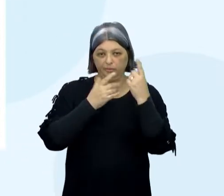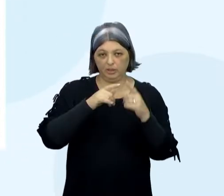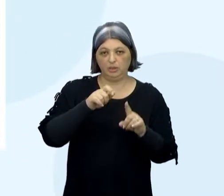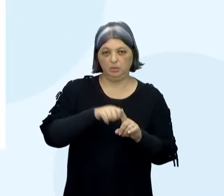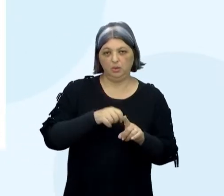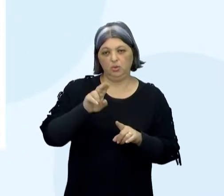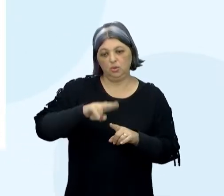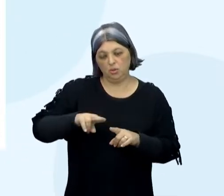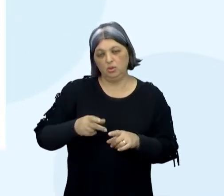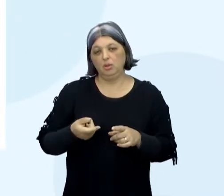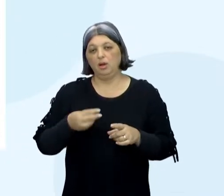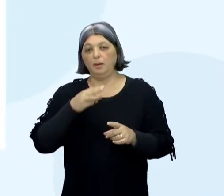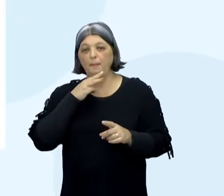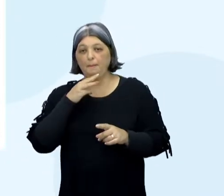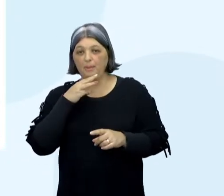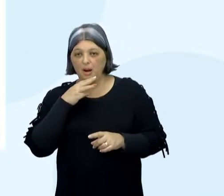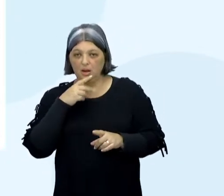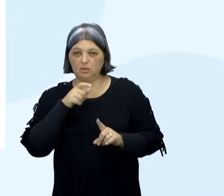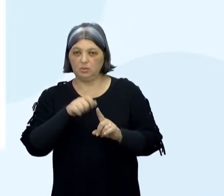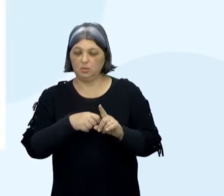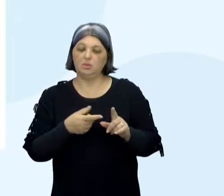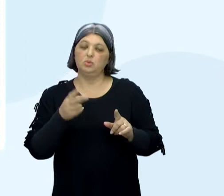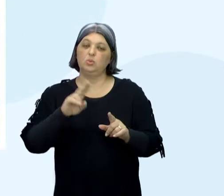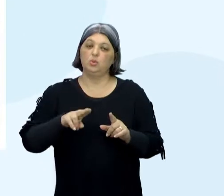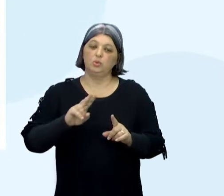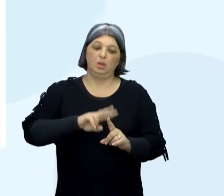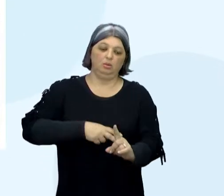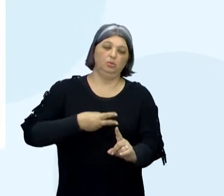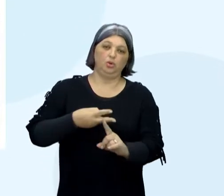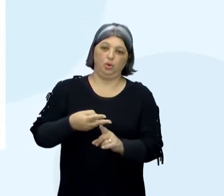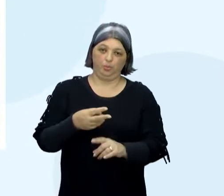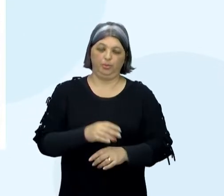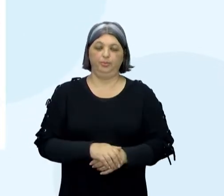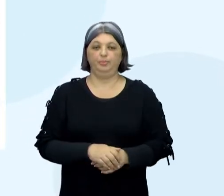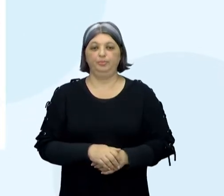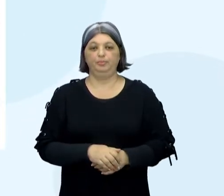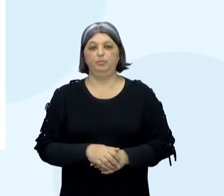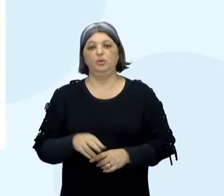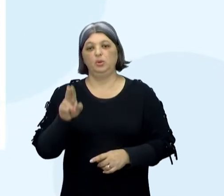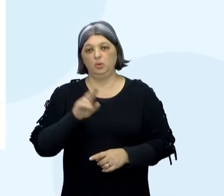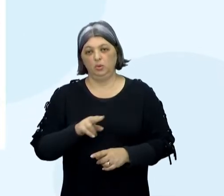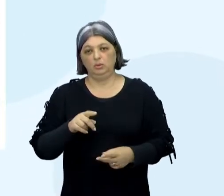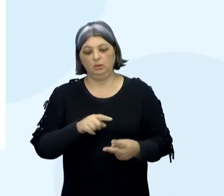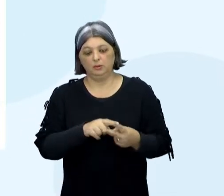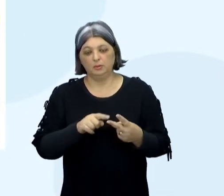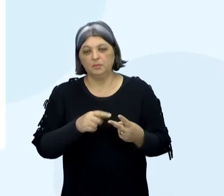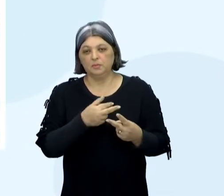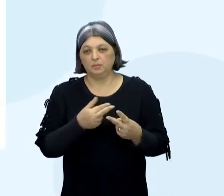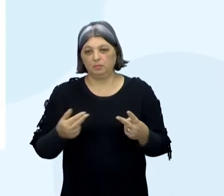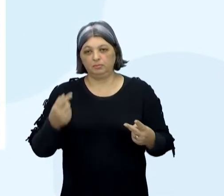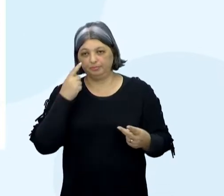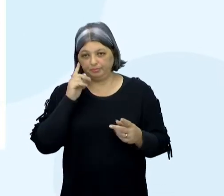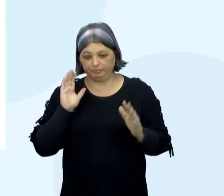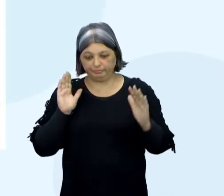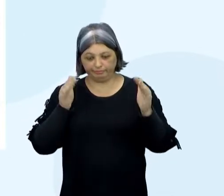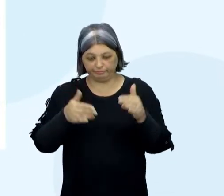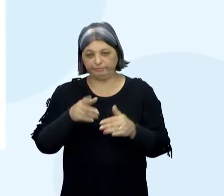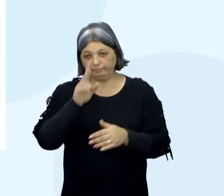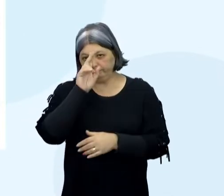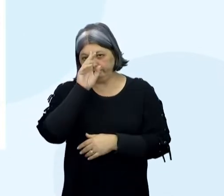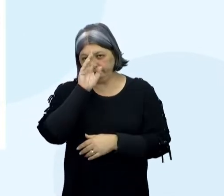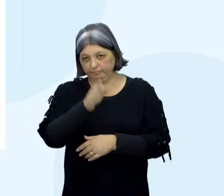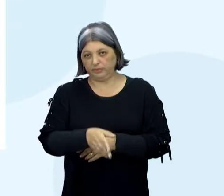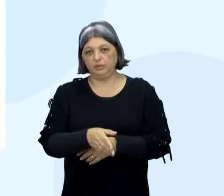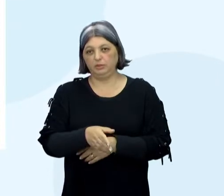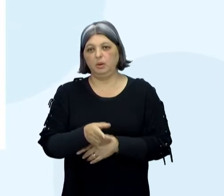um valor e em março eu dobrei aí o valor da conta. Então, a conta de consumo, as duas primeiras coisas que a gente olha e bate o olho quando a gente recebe